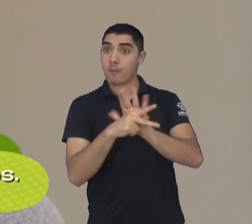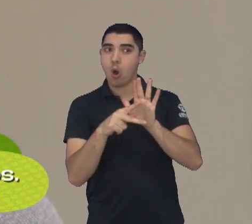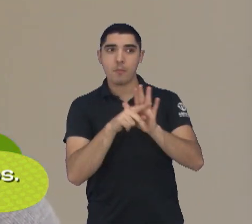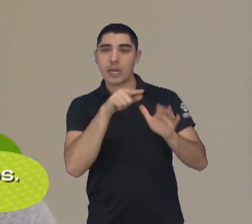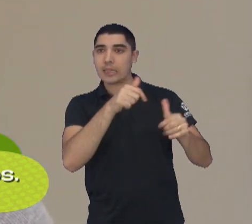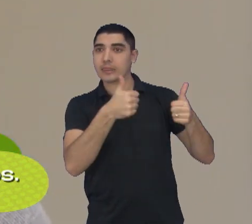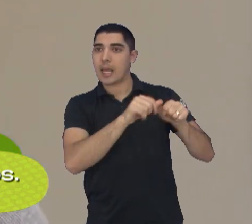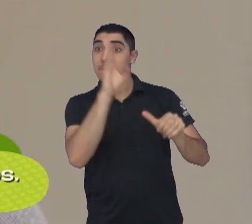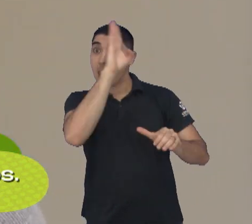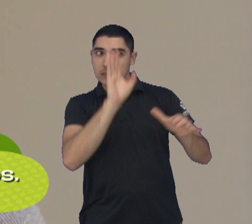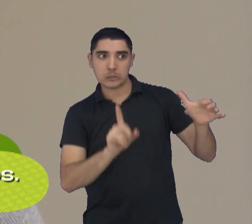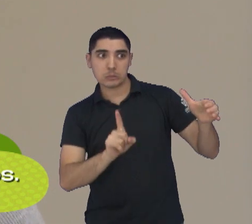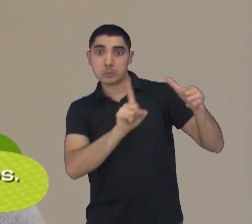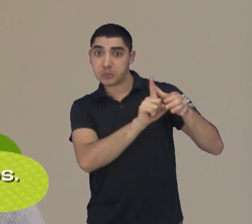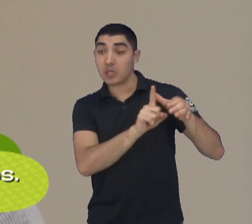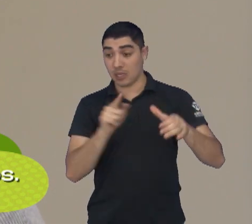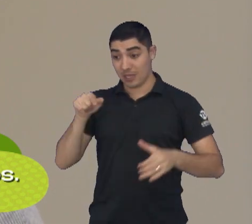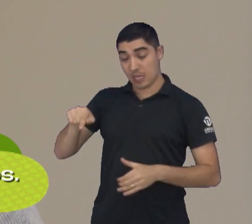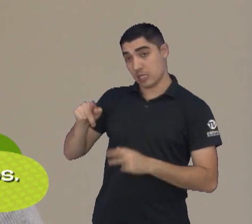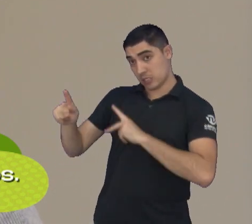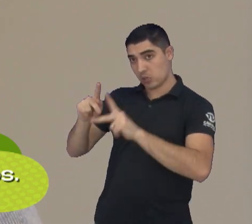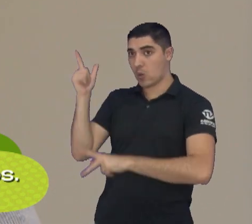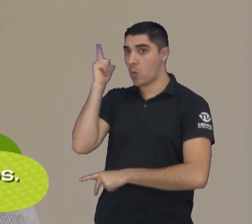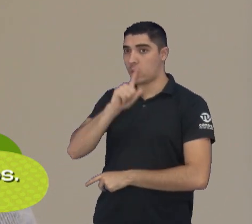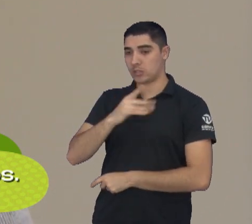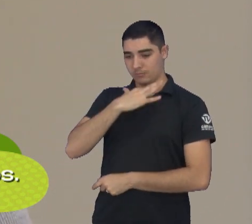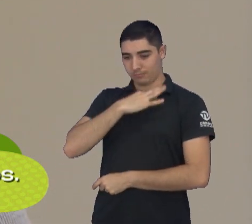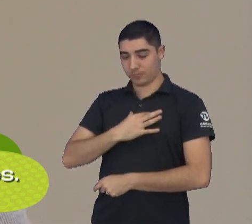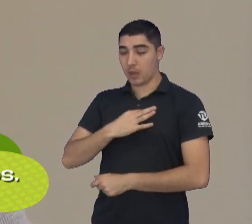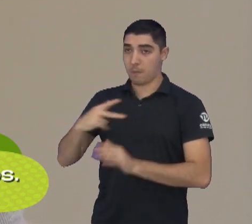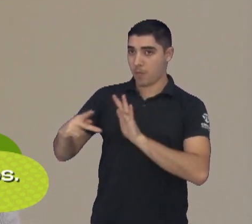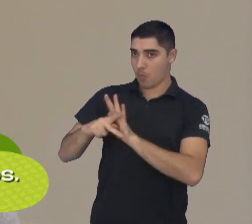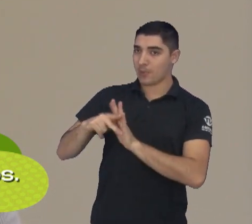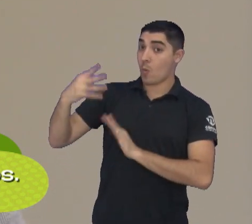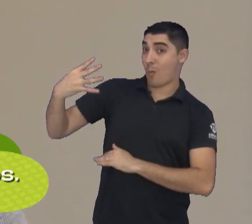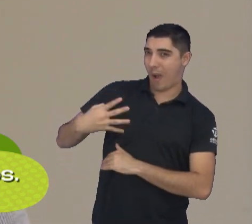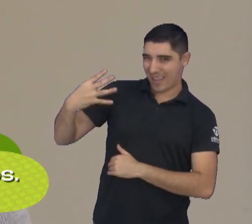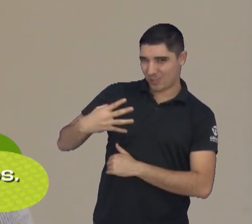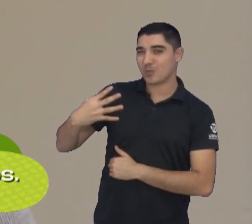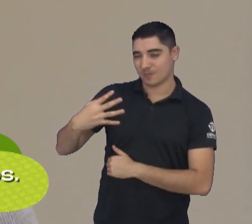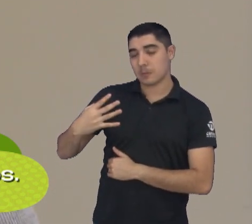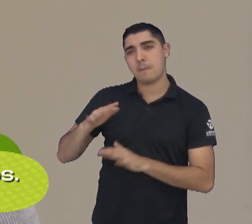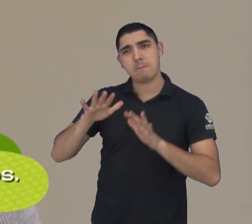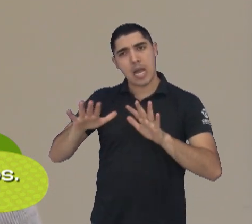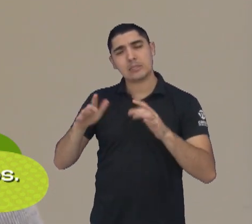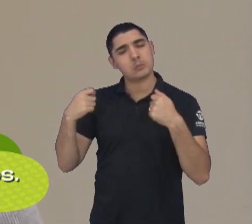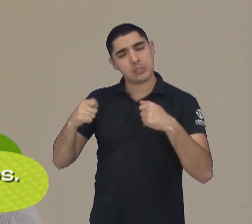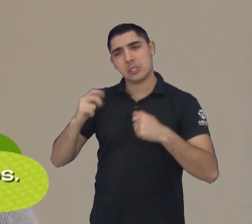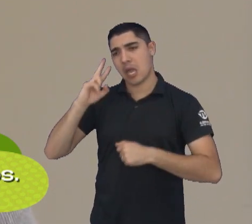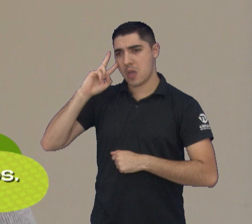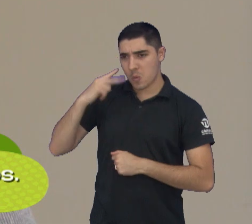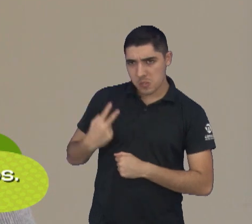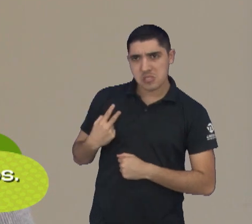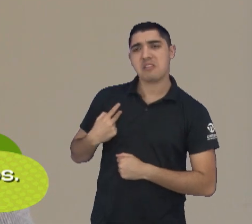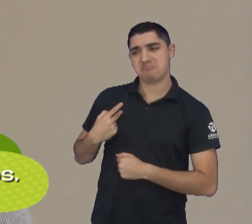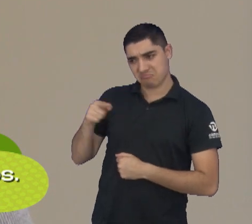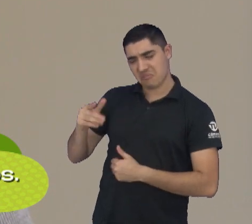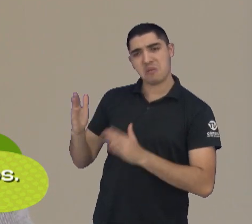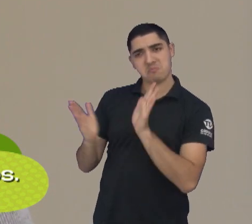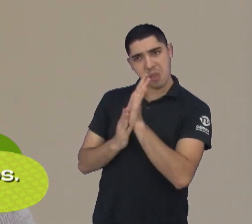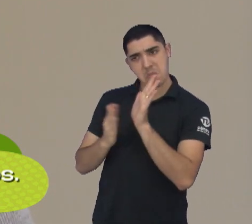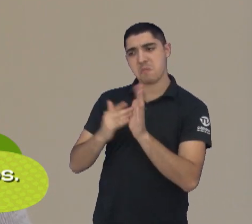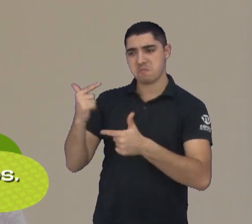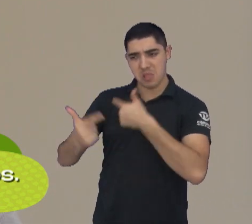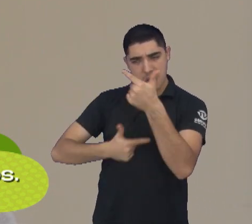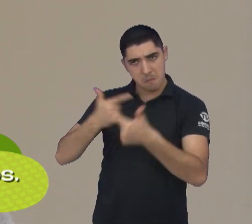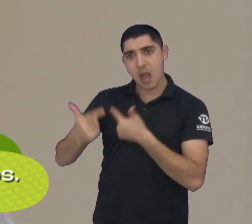conquistaram um 4º lugar. Então, é só comemorar. Reconhecer o trabalho, a dedicação